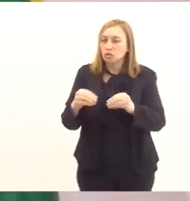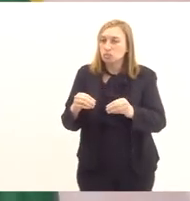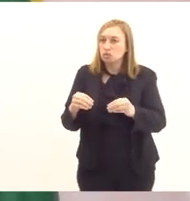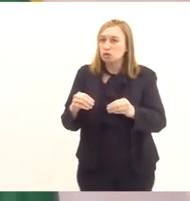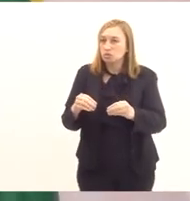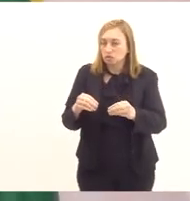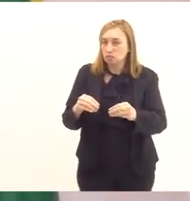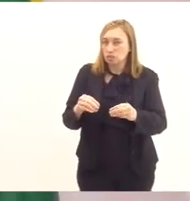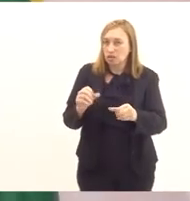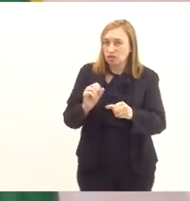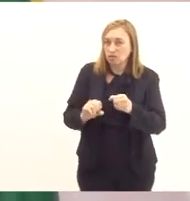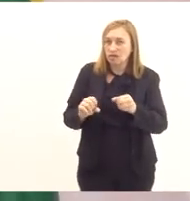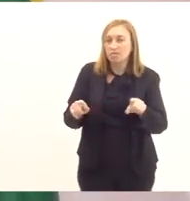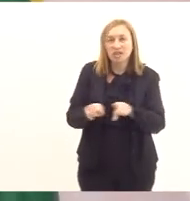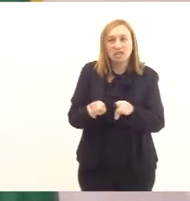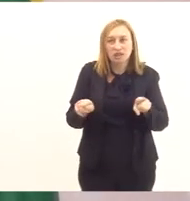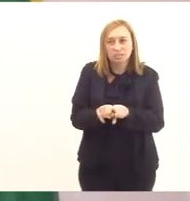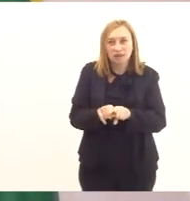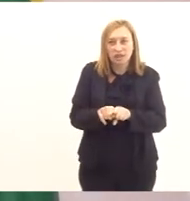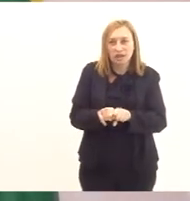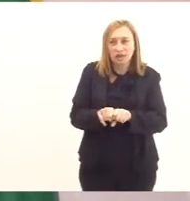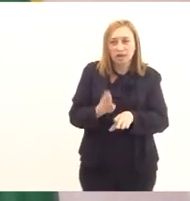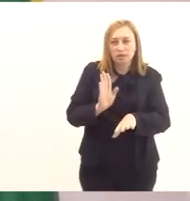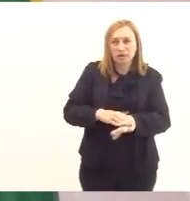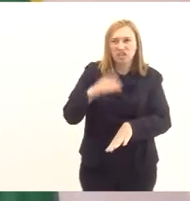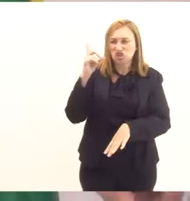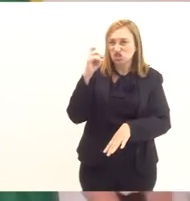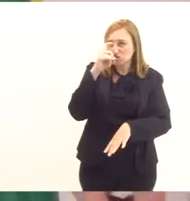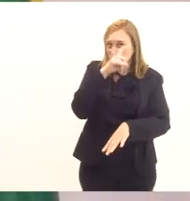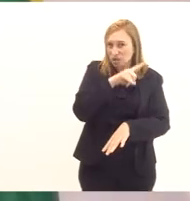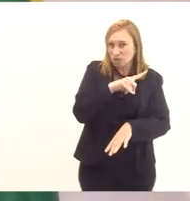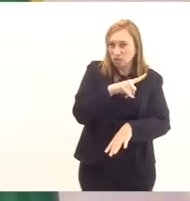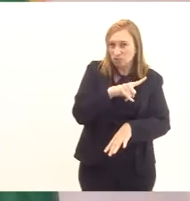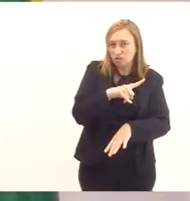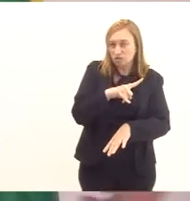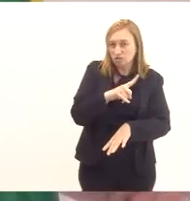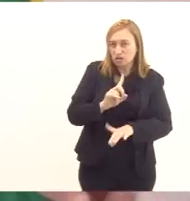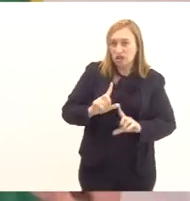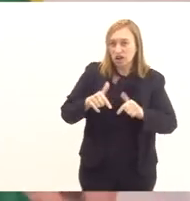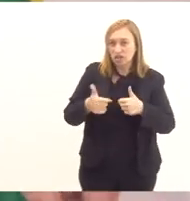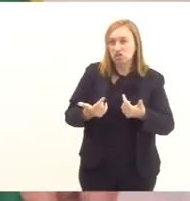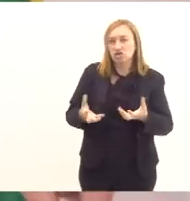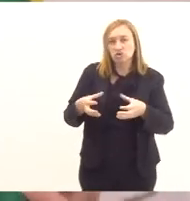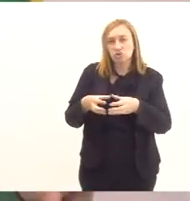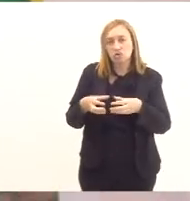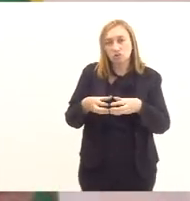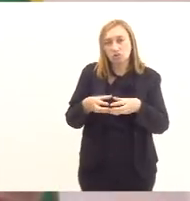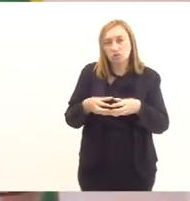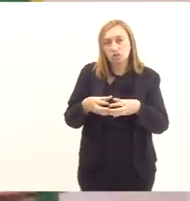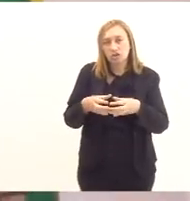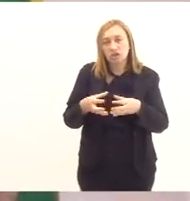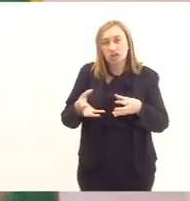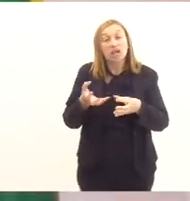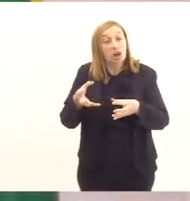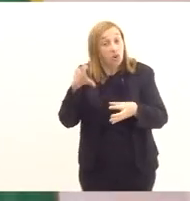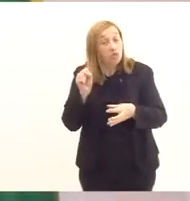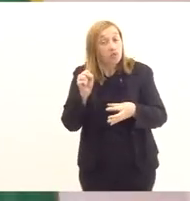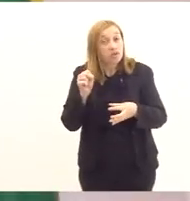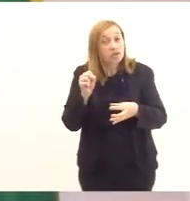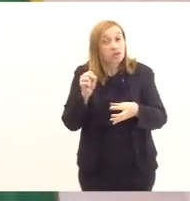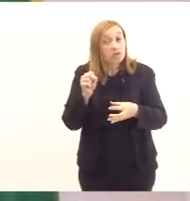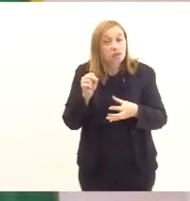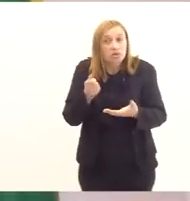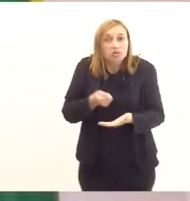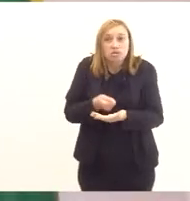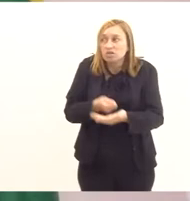mas também essa ser a derradeira e mais dura gesto dessa comissão no sentido de querer ouvir o que